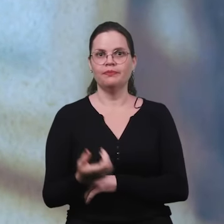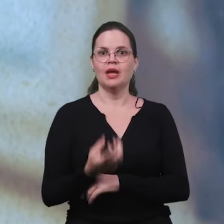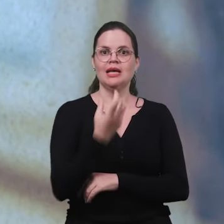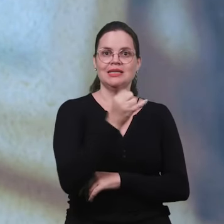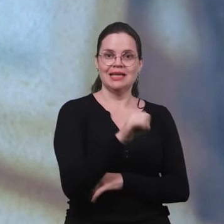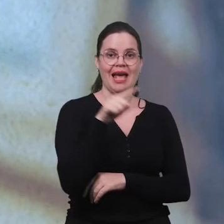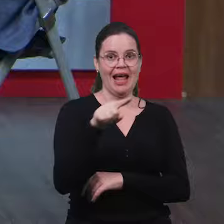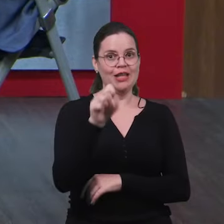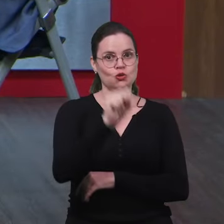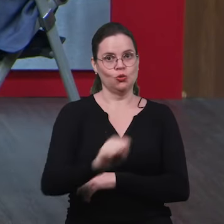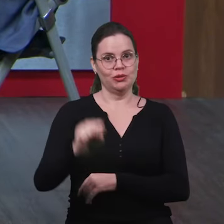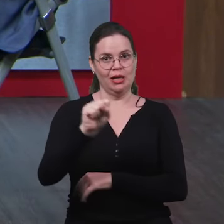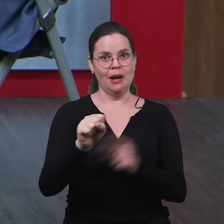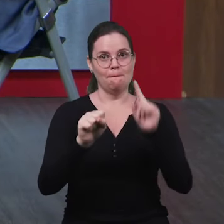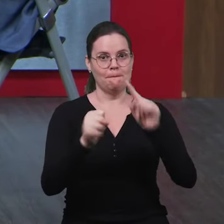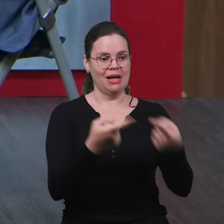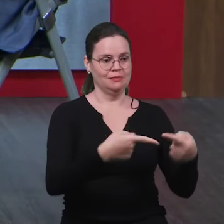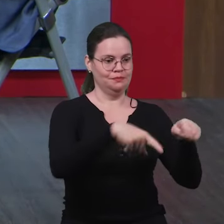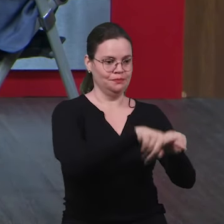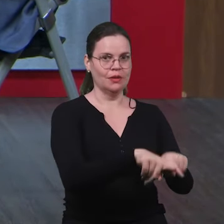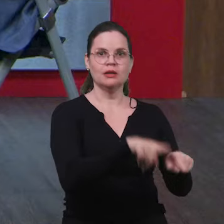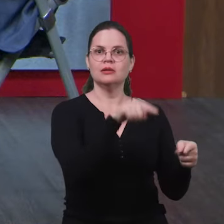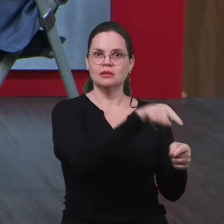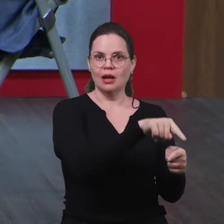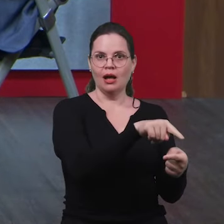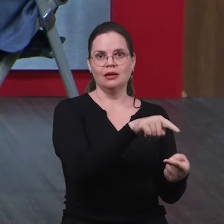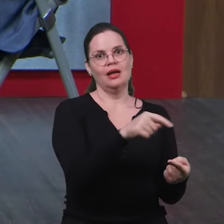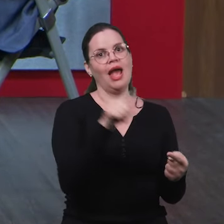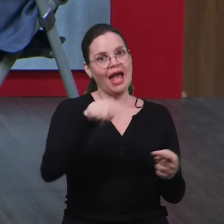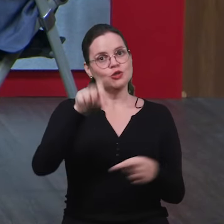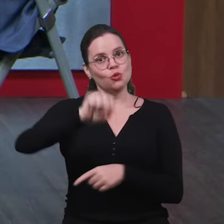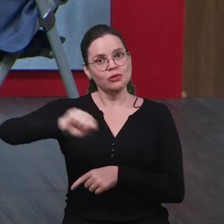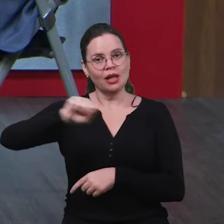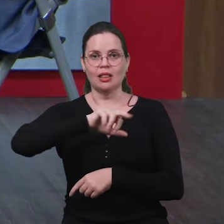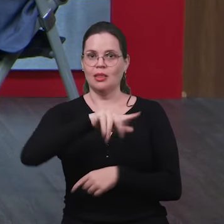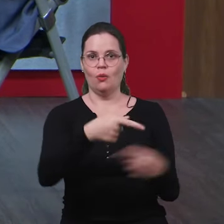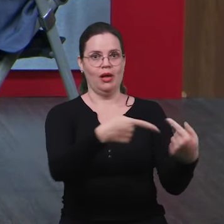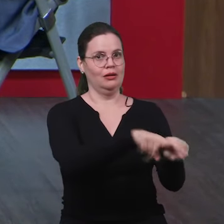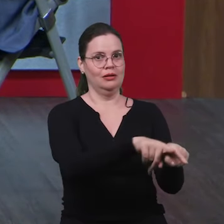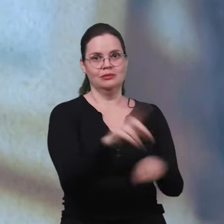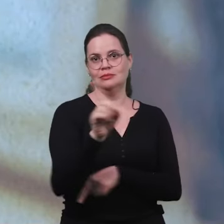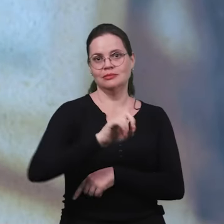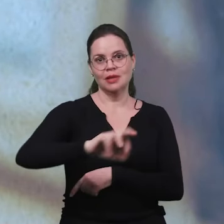É solteira. Se você é divorciado, qual que é o seu estado civil? Divorciado mesmo. Então,